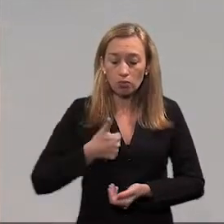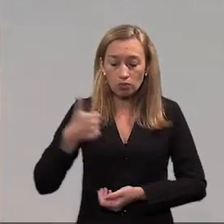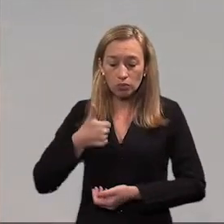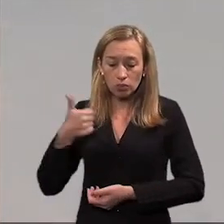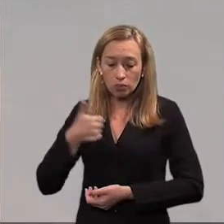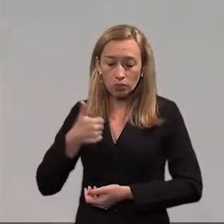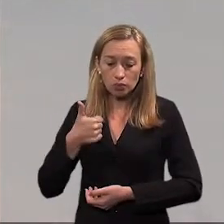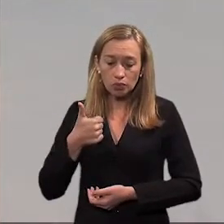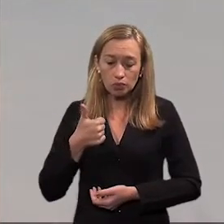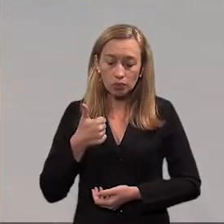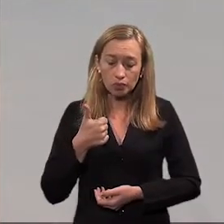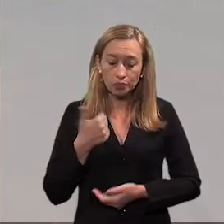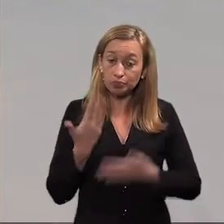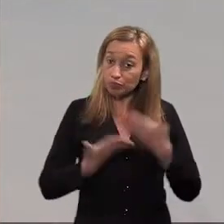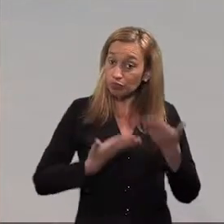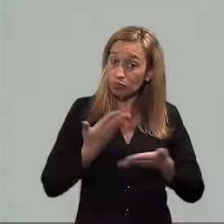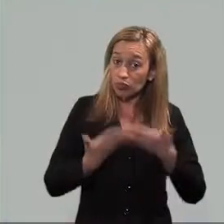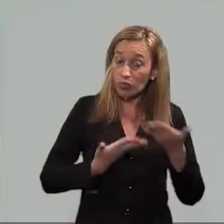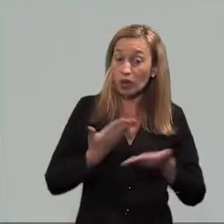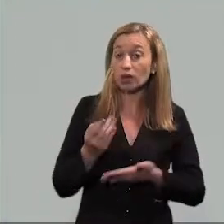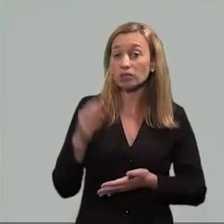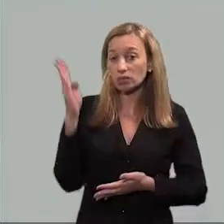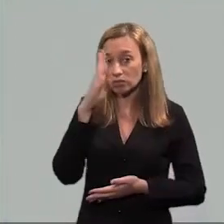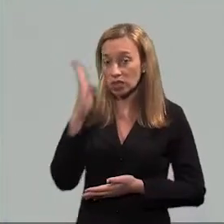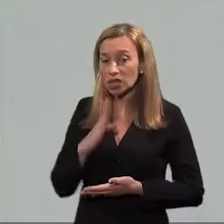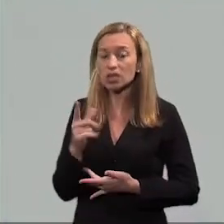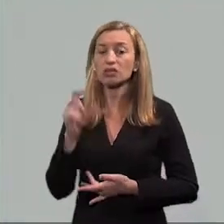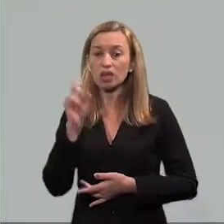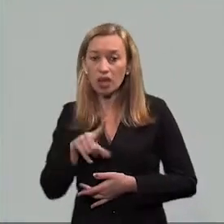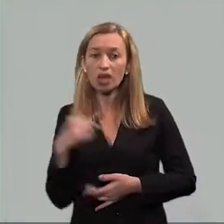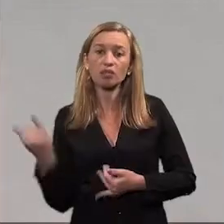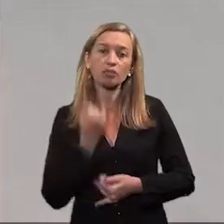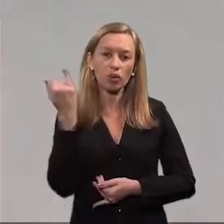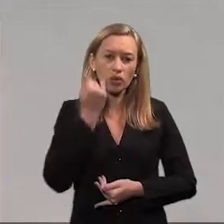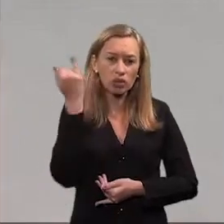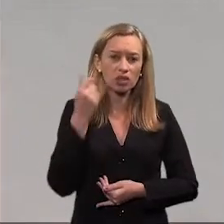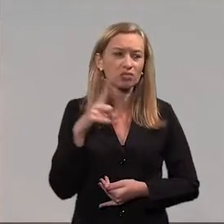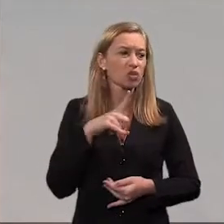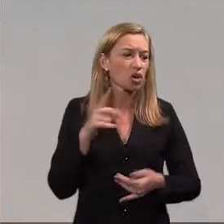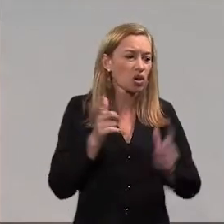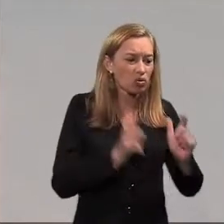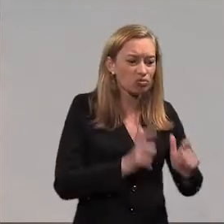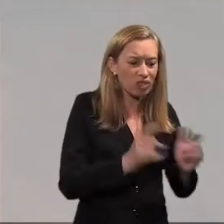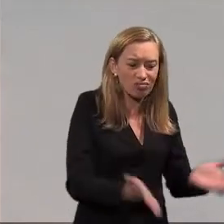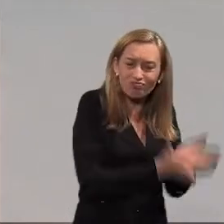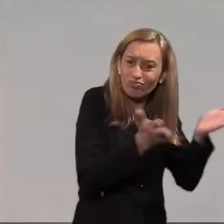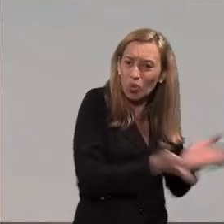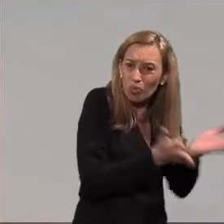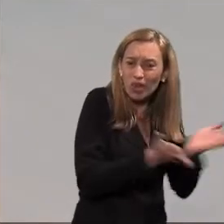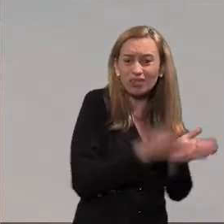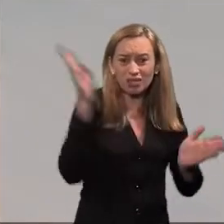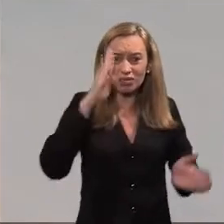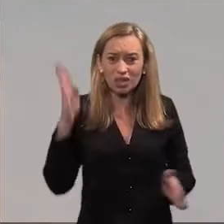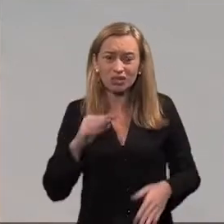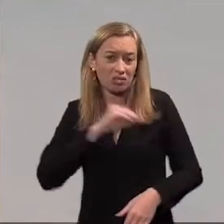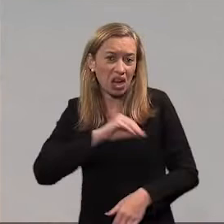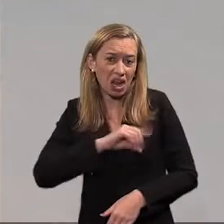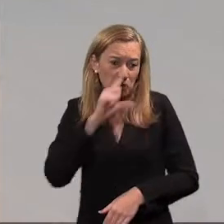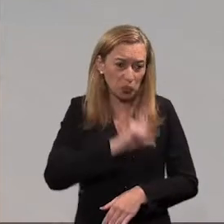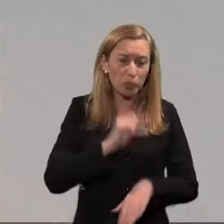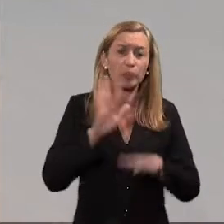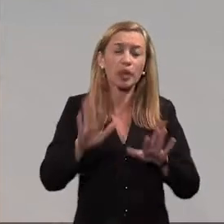Uma é uma questão de equidade, que se debate muito no Brasil, que é importante. A gente vive num país onde já tem muita pobreza, muita miséria e super